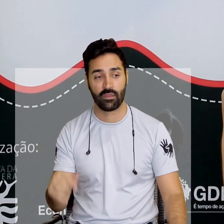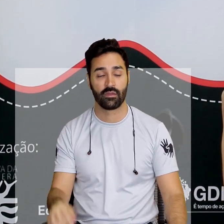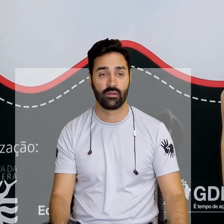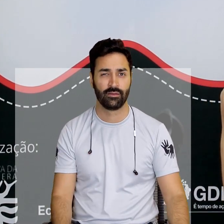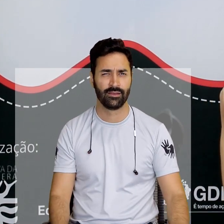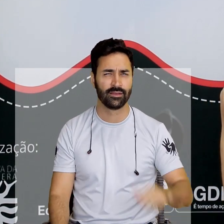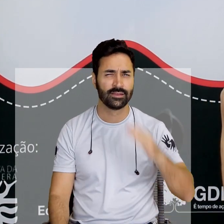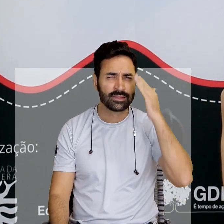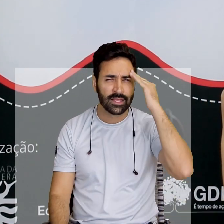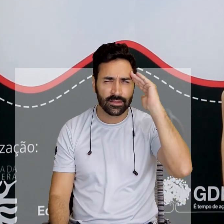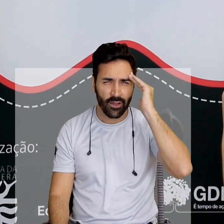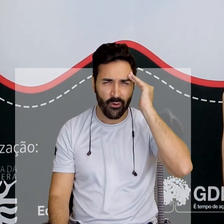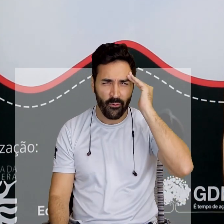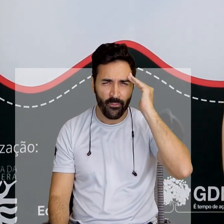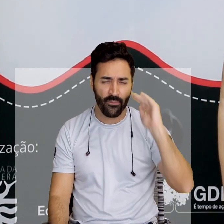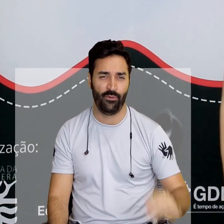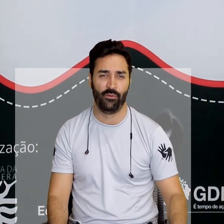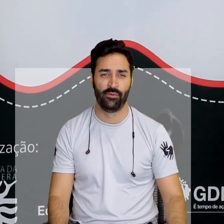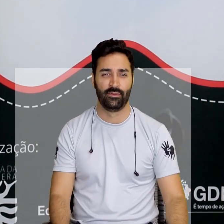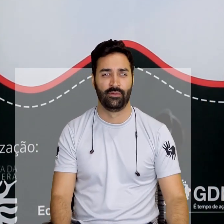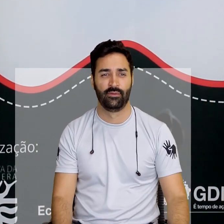Deu para entender, gente?